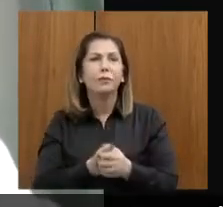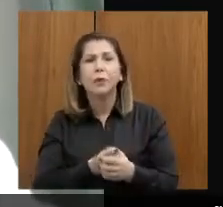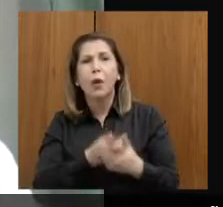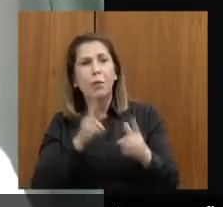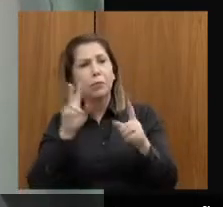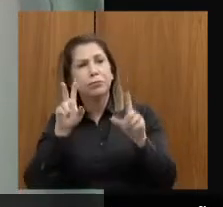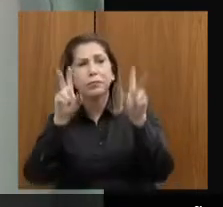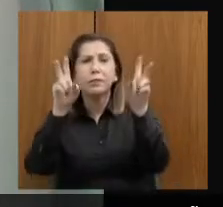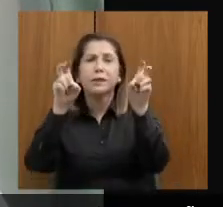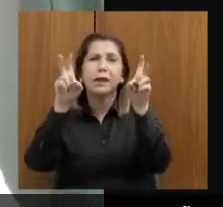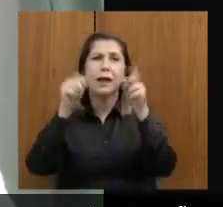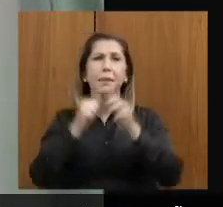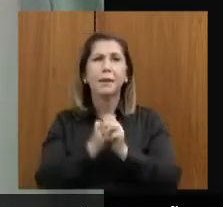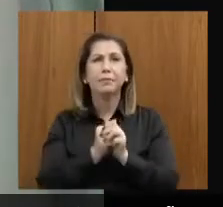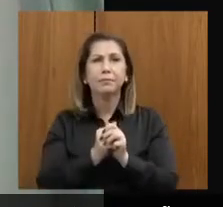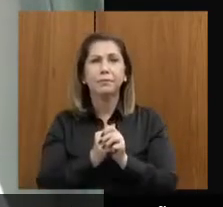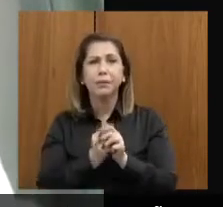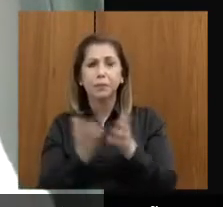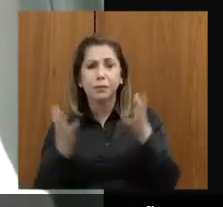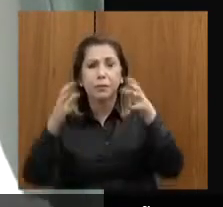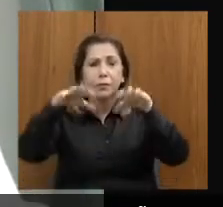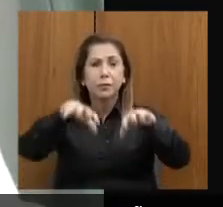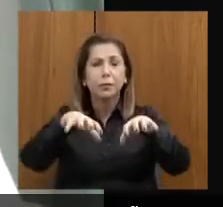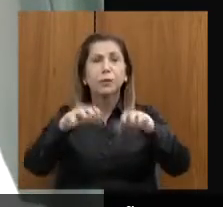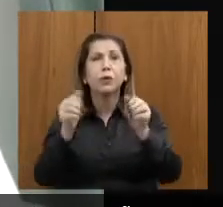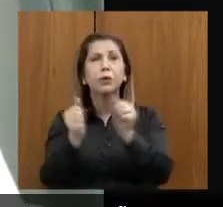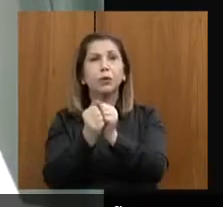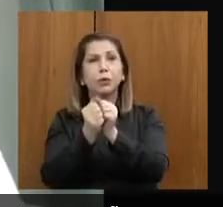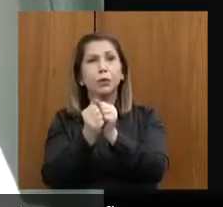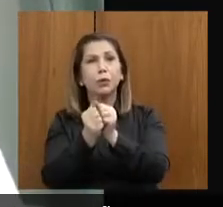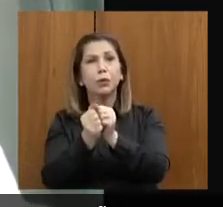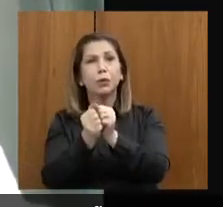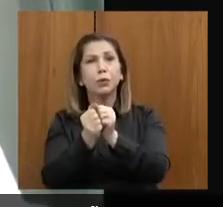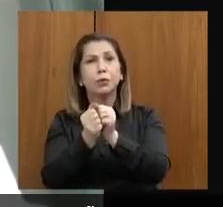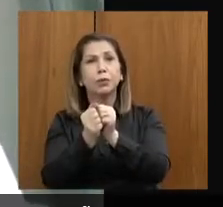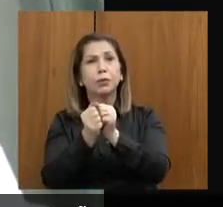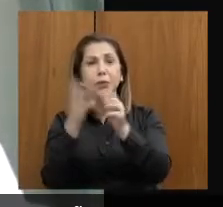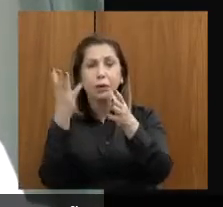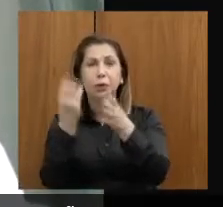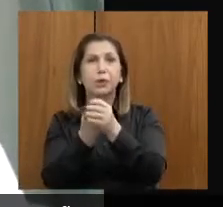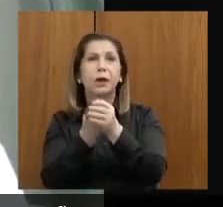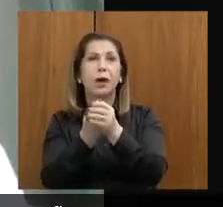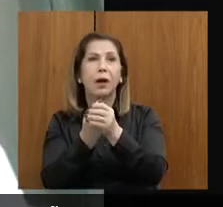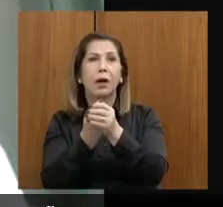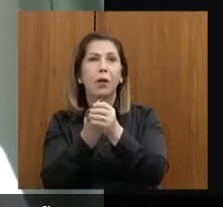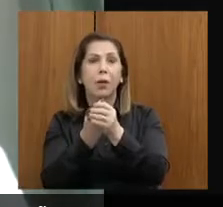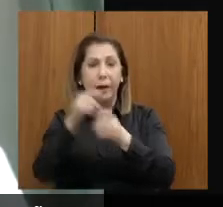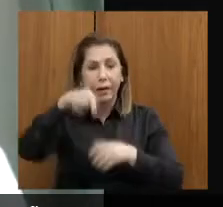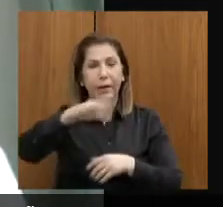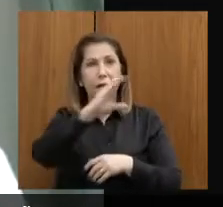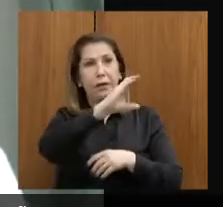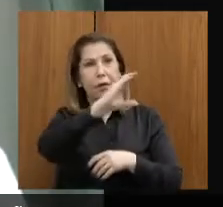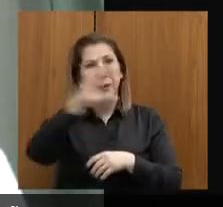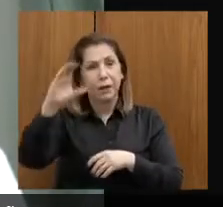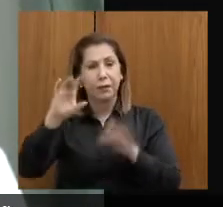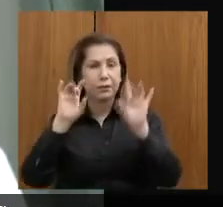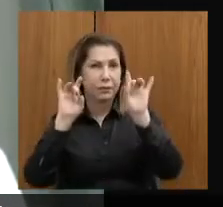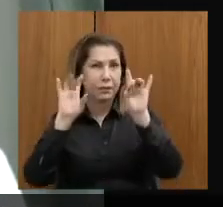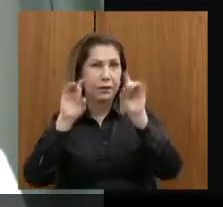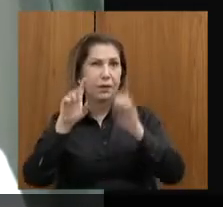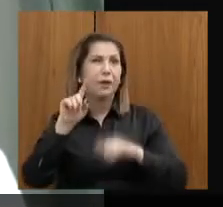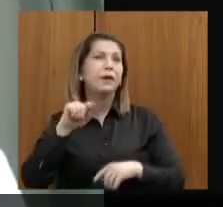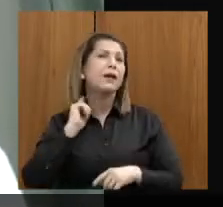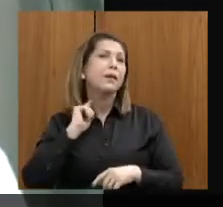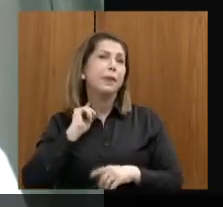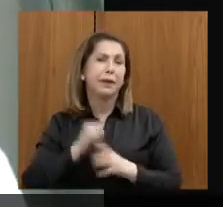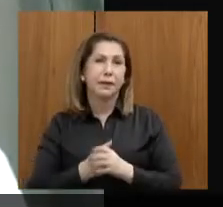a partir da Perspectiva da inclusão e da uma acusação sociais que é o trabalho que a gente devoram esperto tinha a Coordenadoria esta aqui em